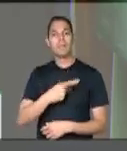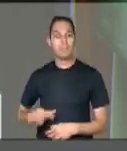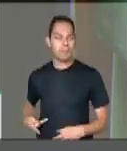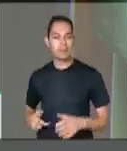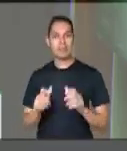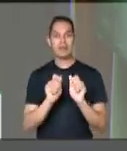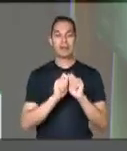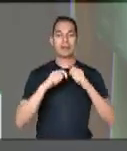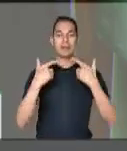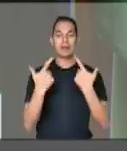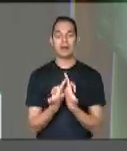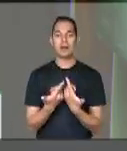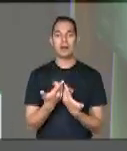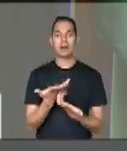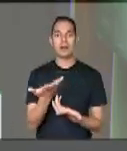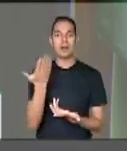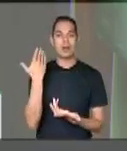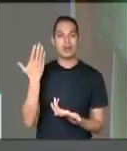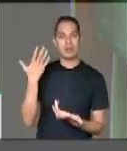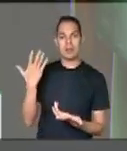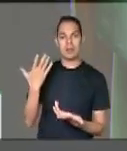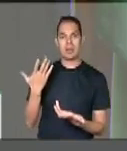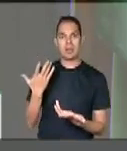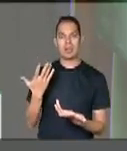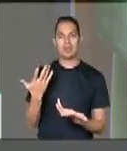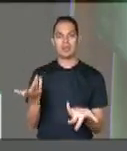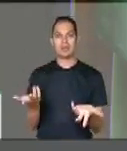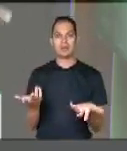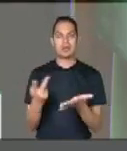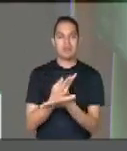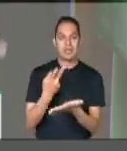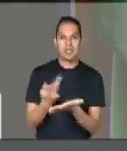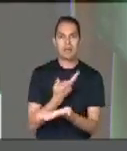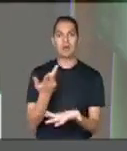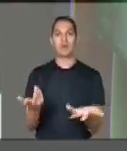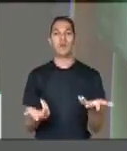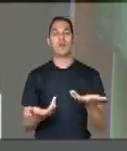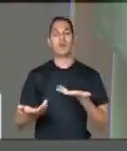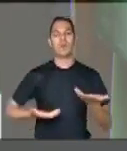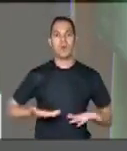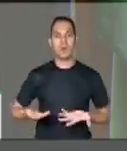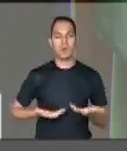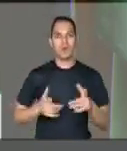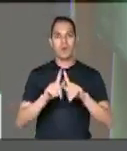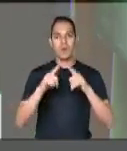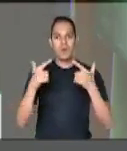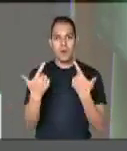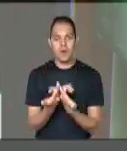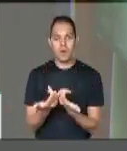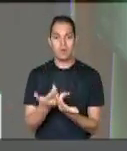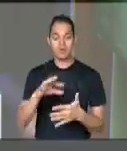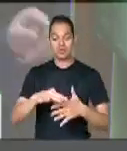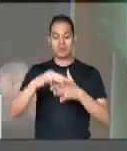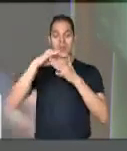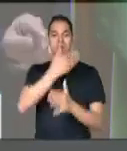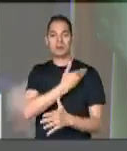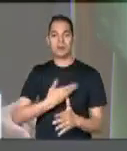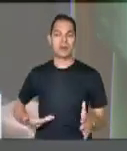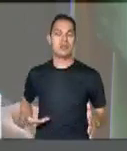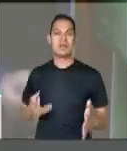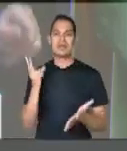sua época não tinha escândalo de servidores fantasmas, como na sua gestão da Assembleia e dos seus líderes de governo atualmente, consta todo